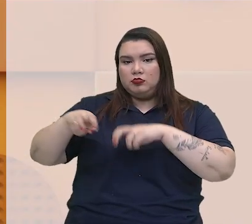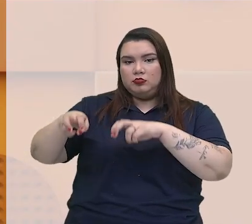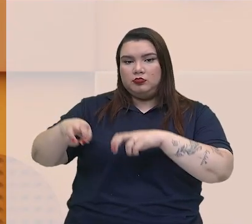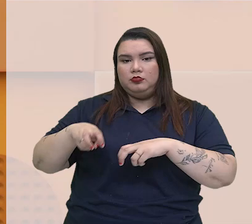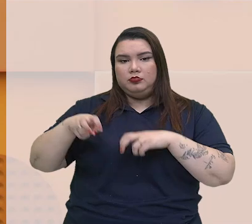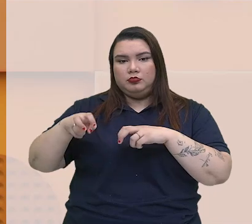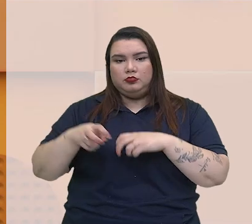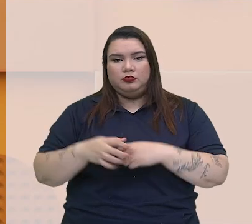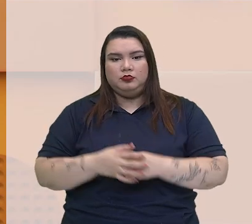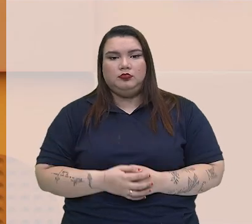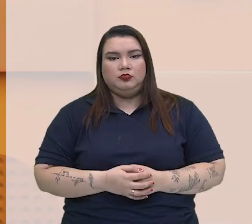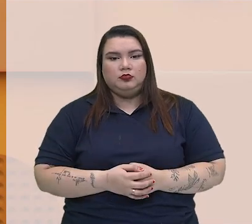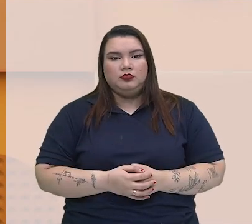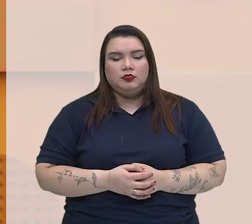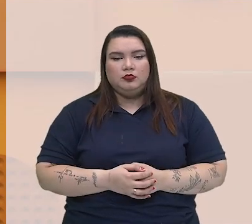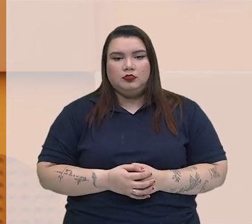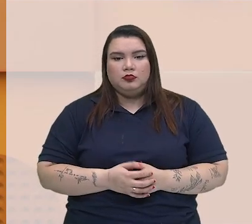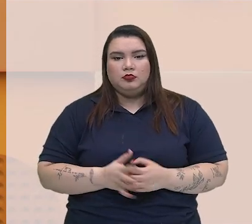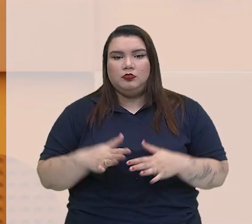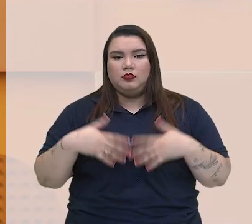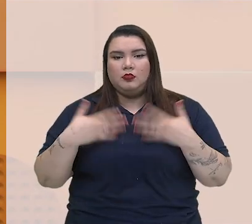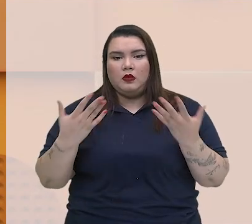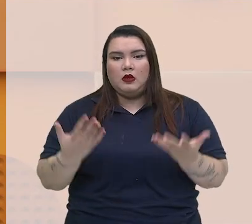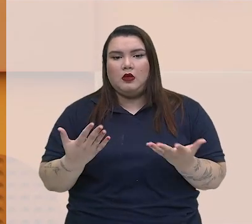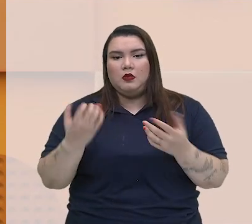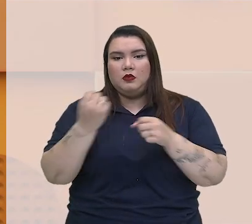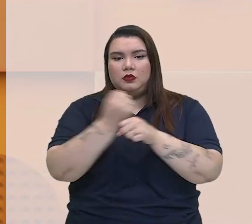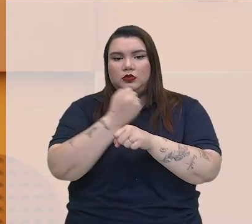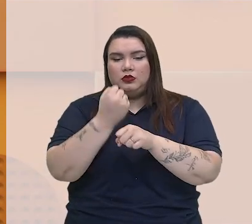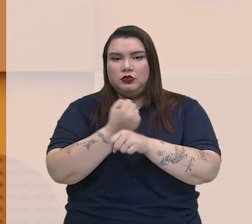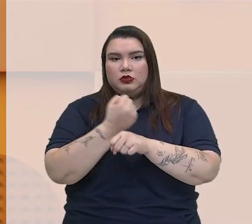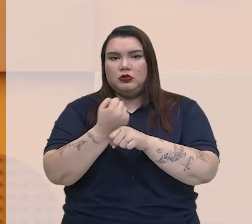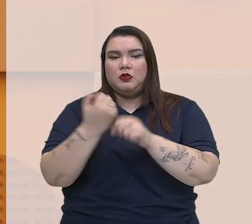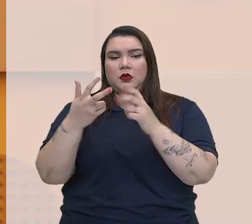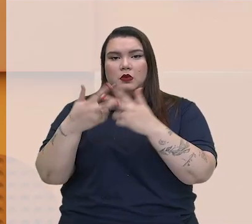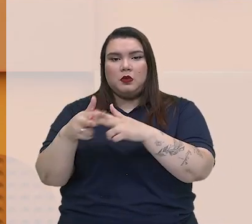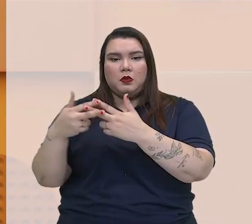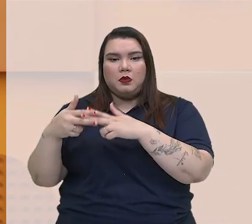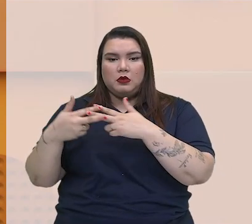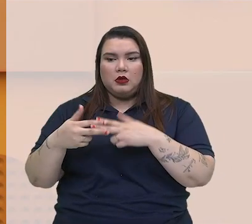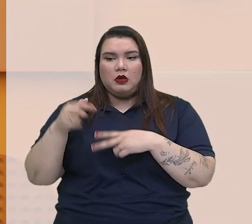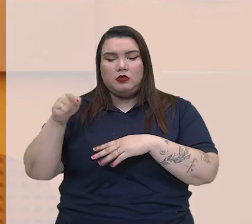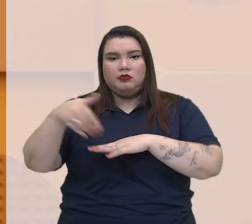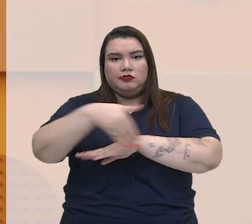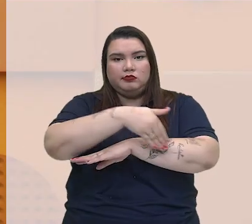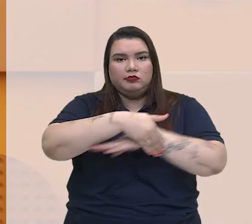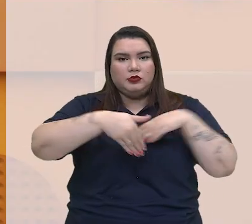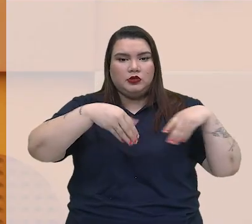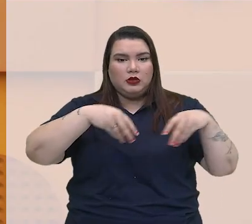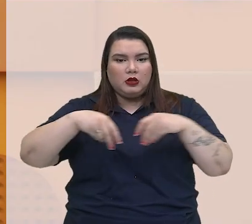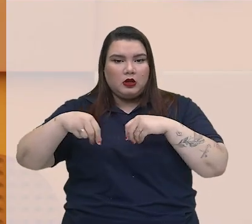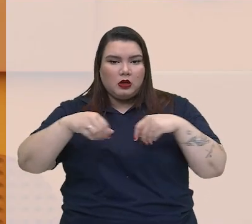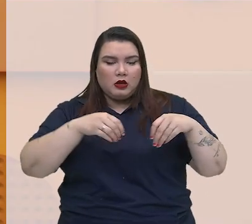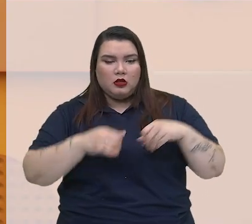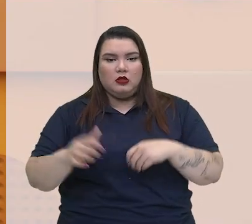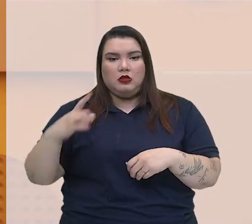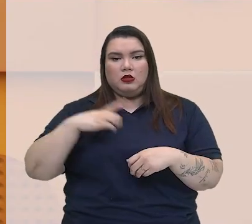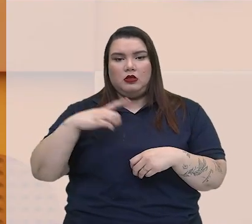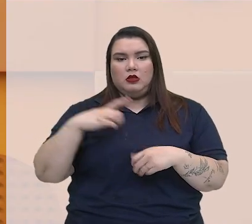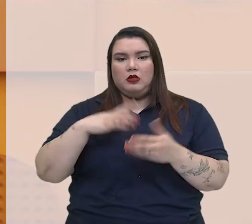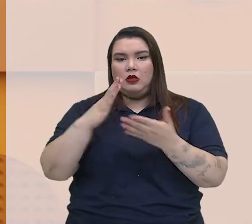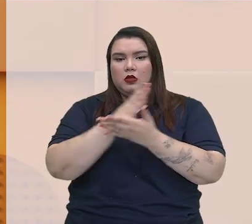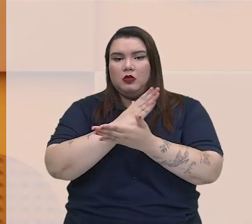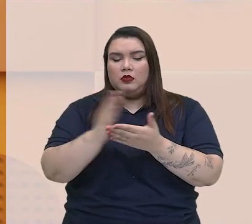na abertura, na construção, na manutenção dos ramais, né, nós temos